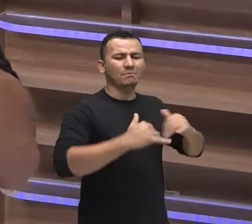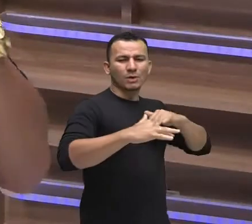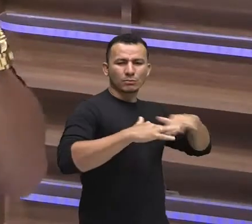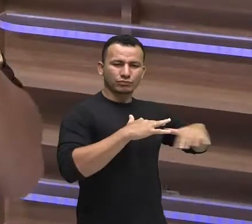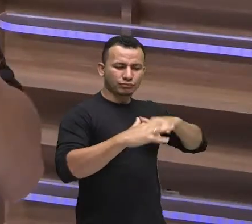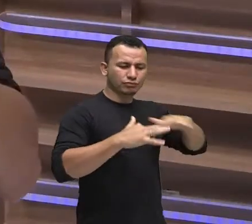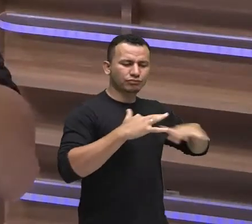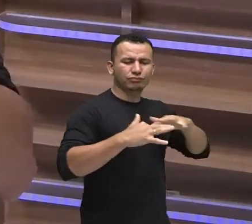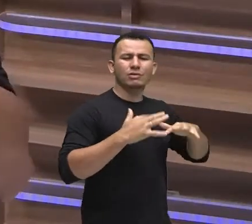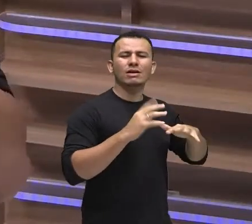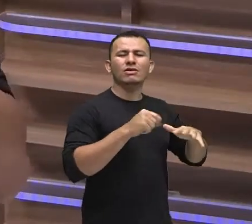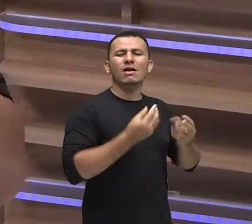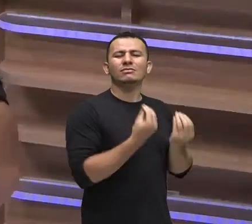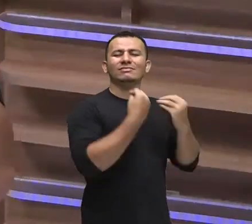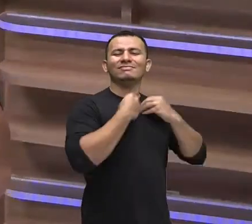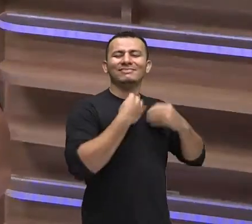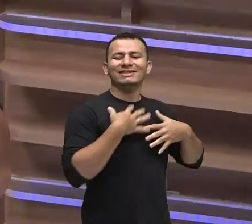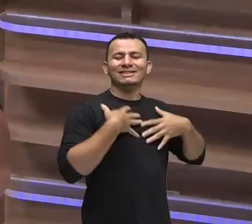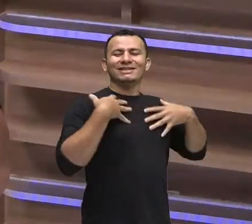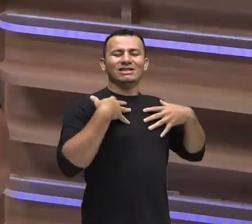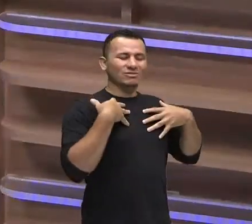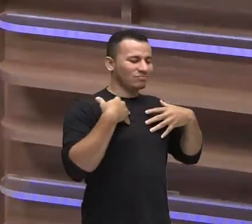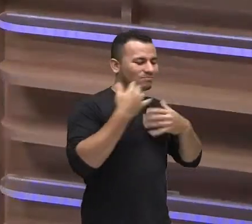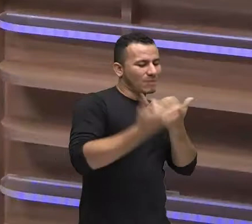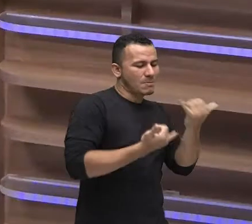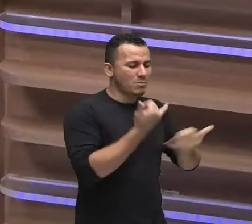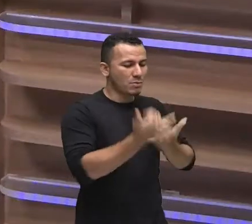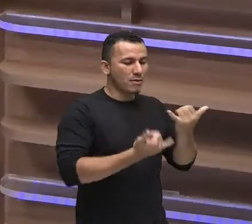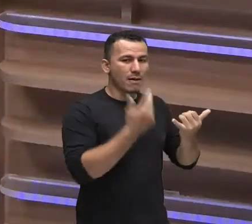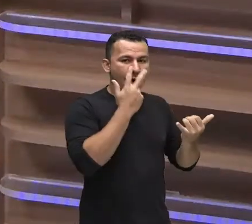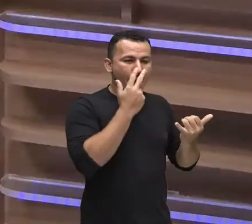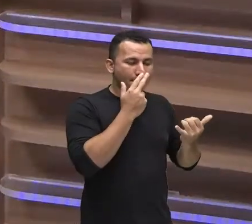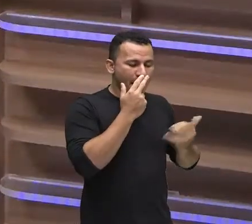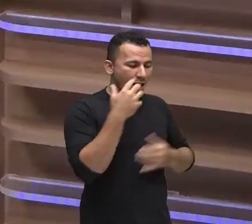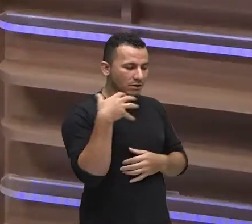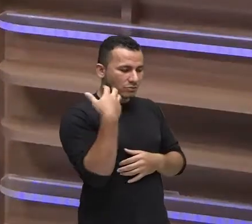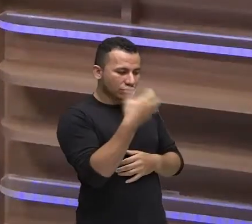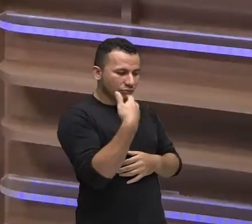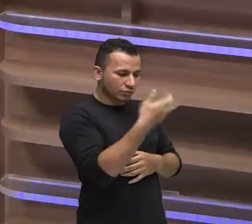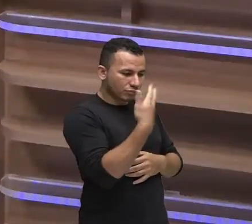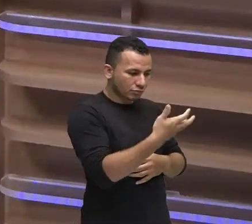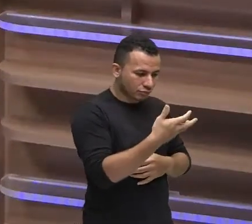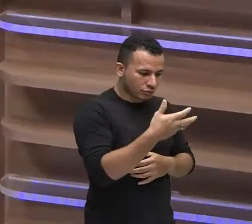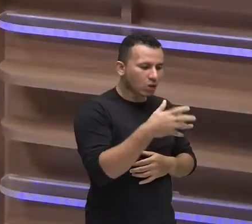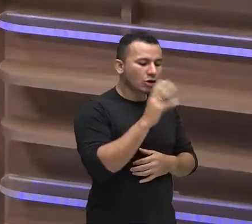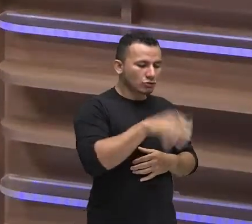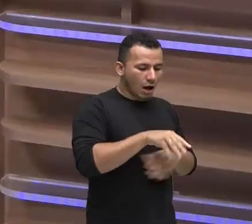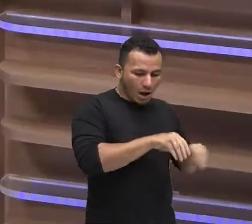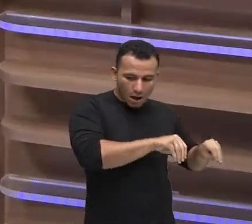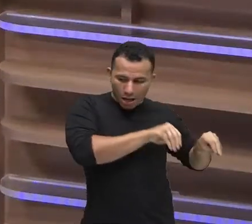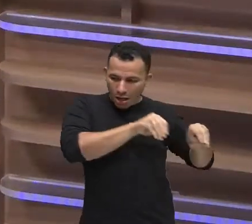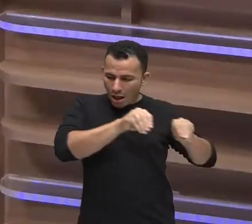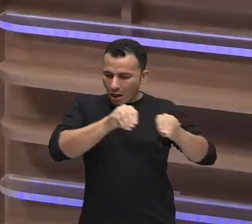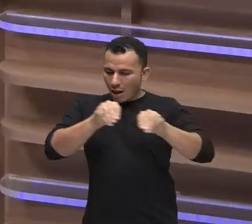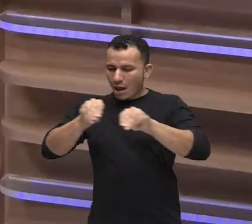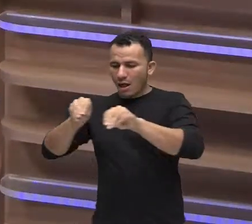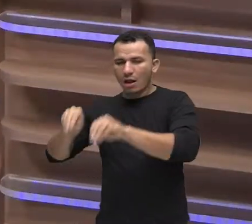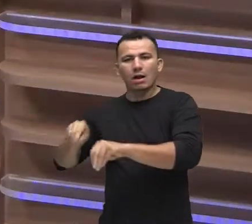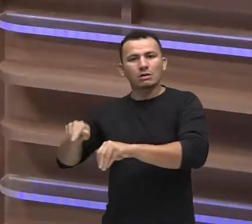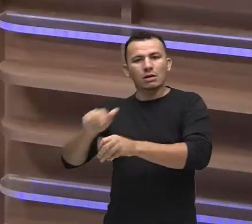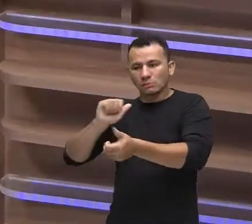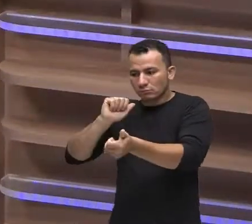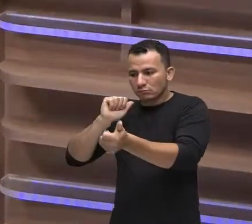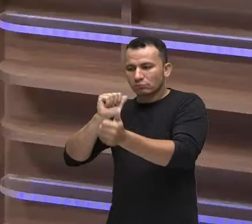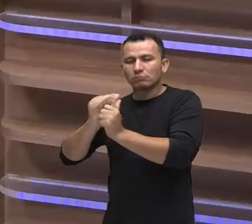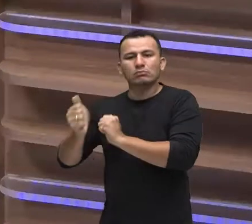de forma prazerosa, aquilo te convida a evoluir, a participar de forma mais ativa, que